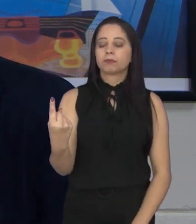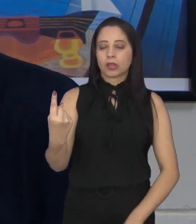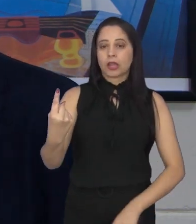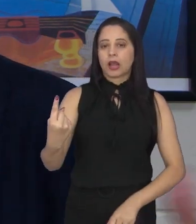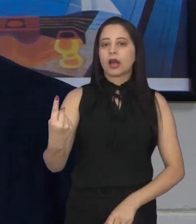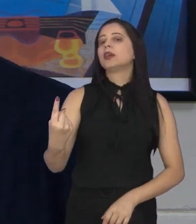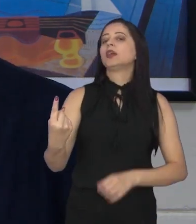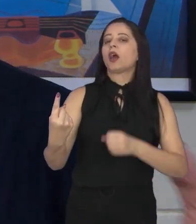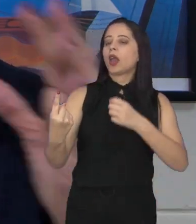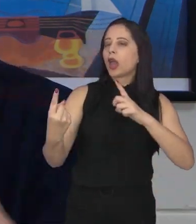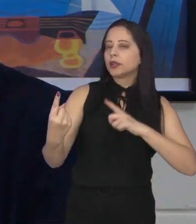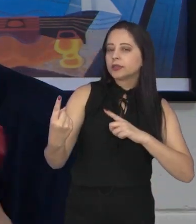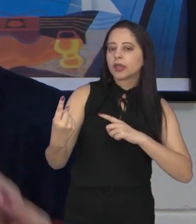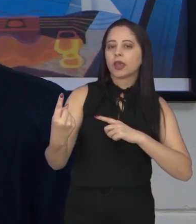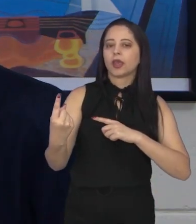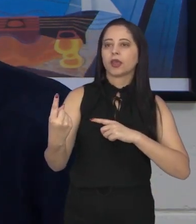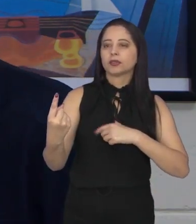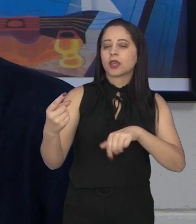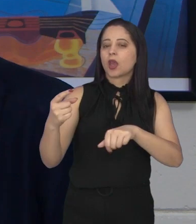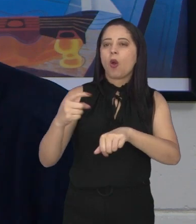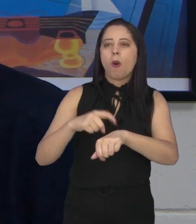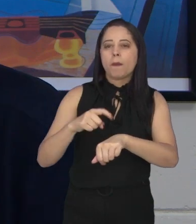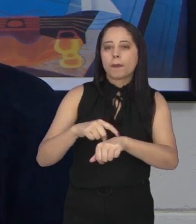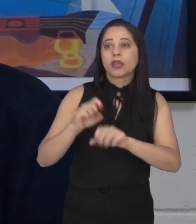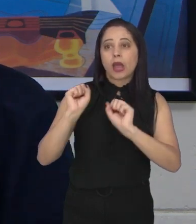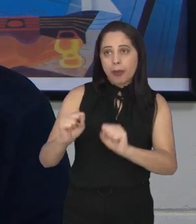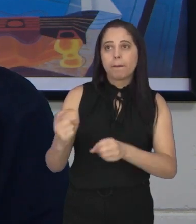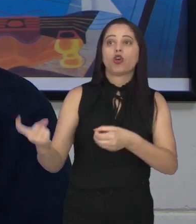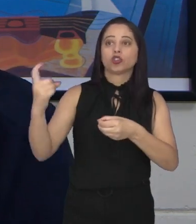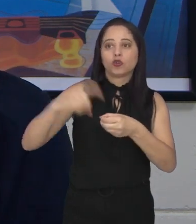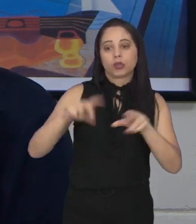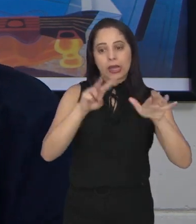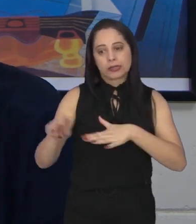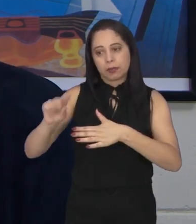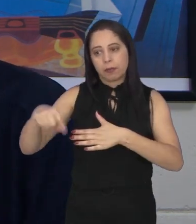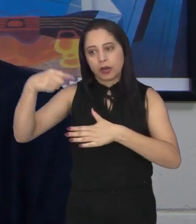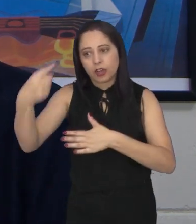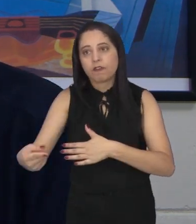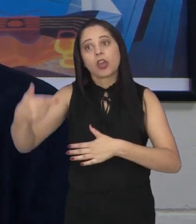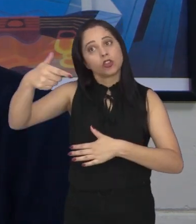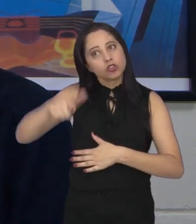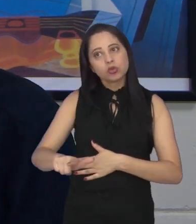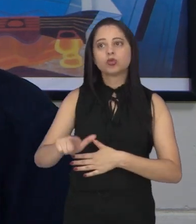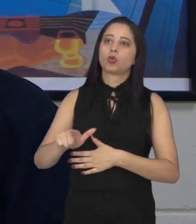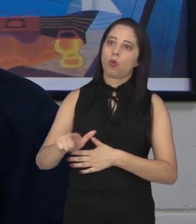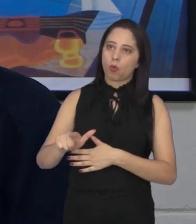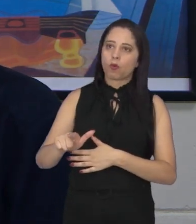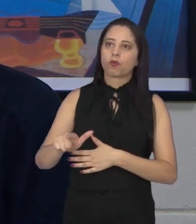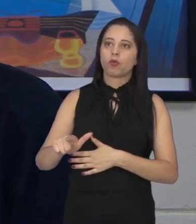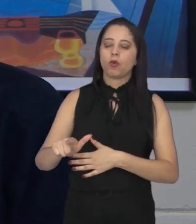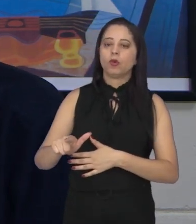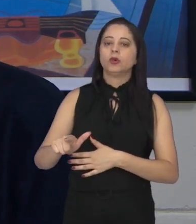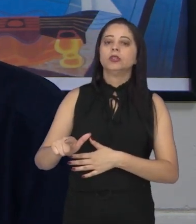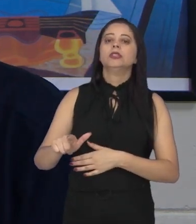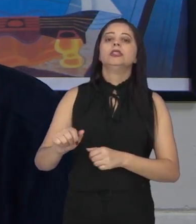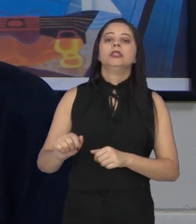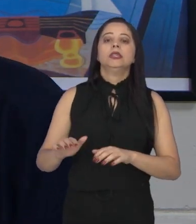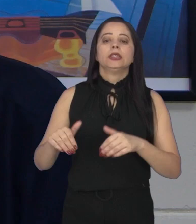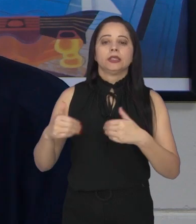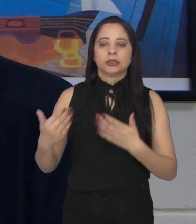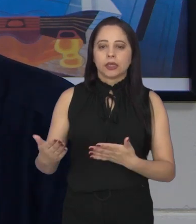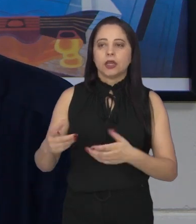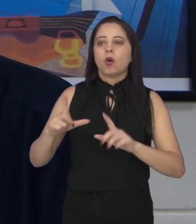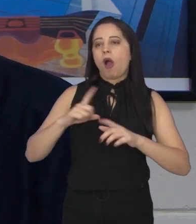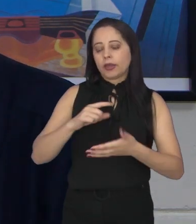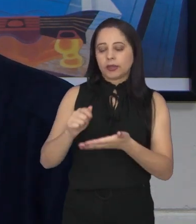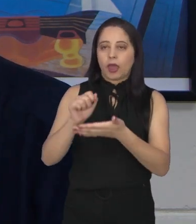momento. E a gente tem um quadro de horários, então ela pode voltar a semana que vem, a outra semana, atendida pelo mesmo estagiário ou não. E